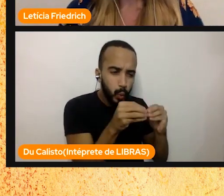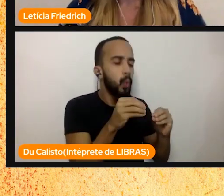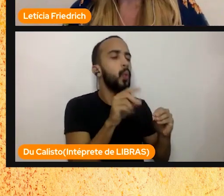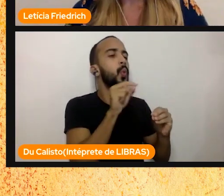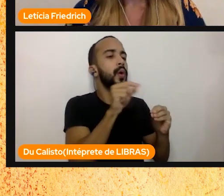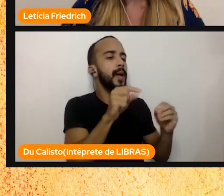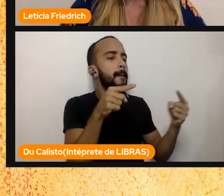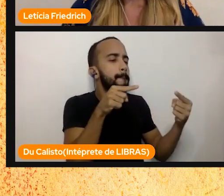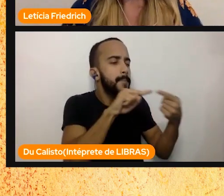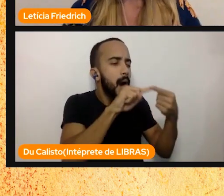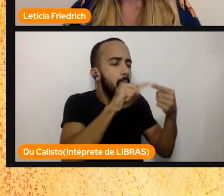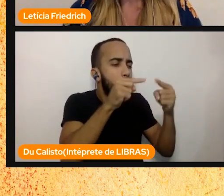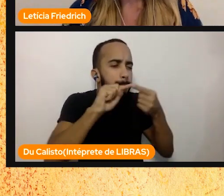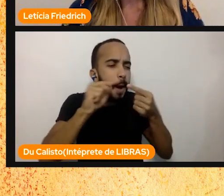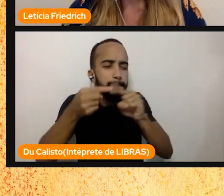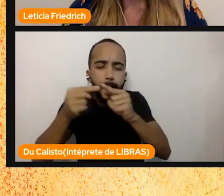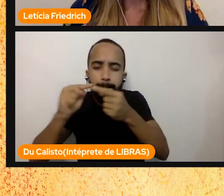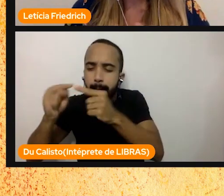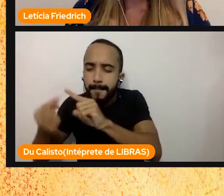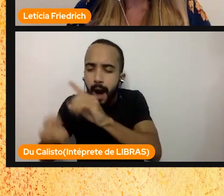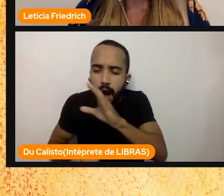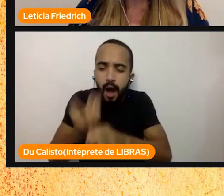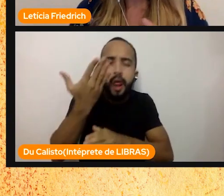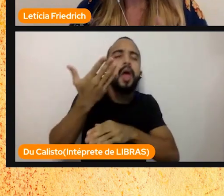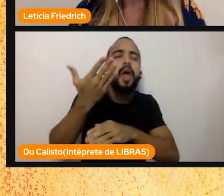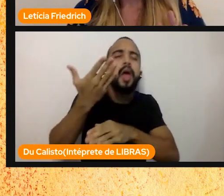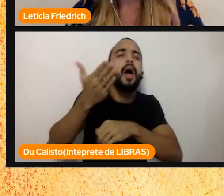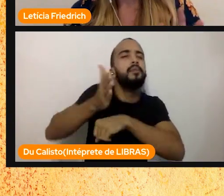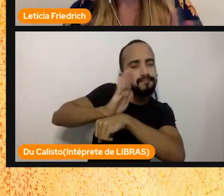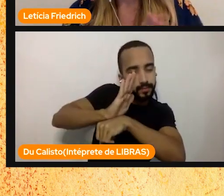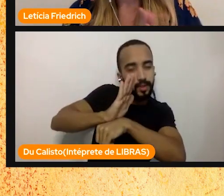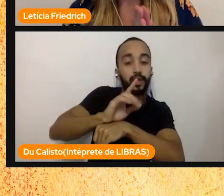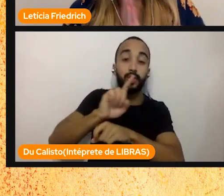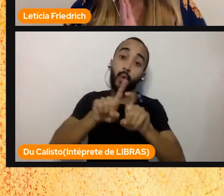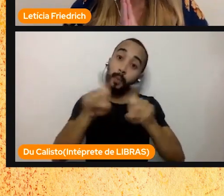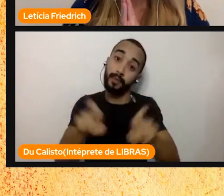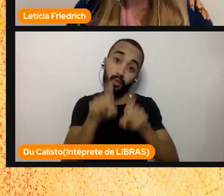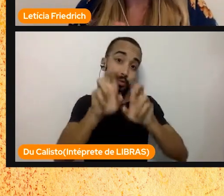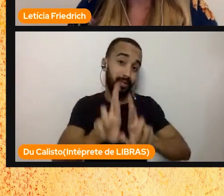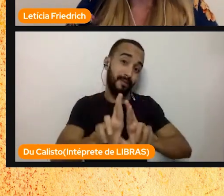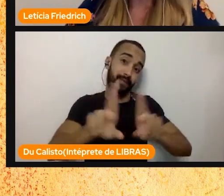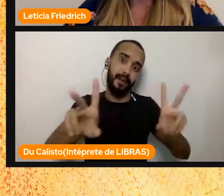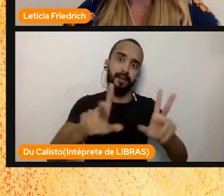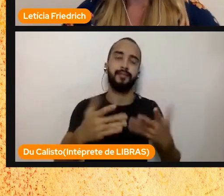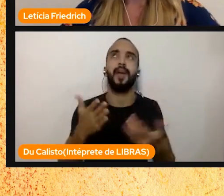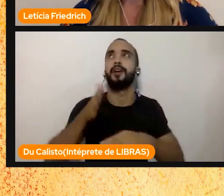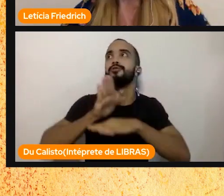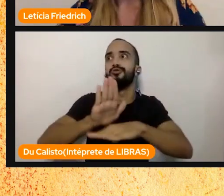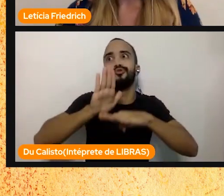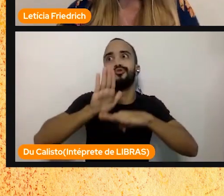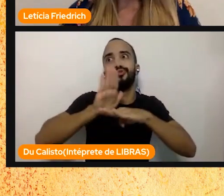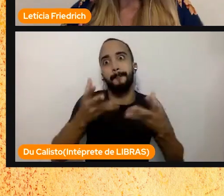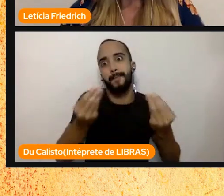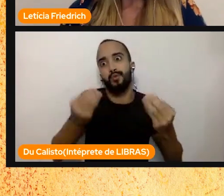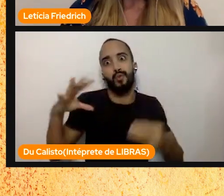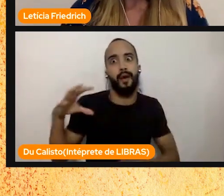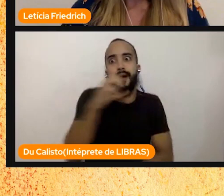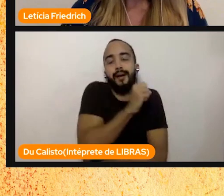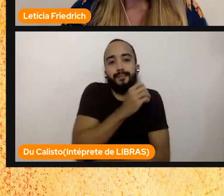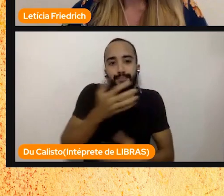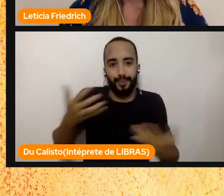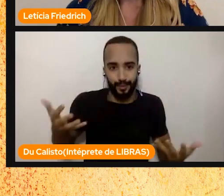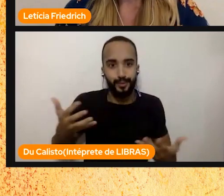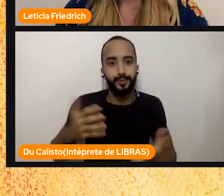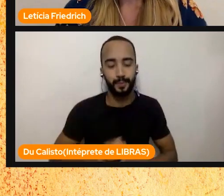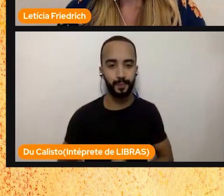computador, que é um processo um pouco mais rápido e orgânico, assim, né? O computador ajuda bastante a agilizar as coisas. E